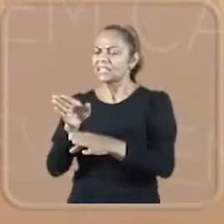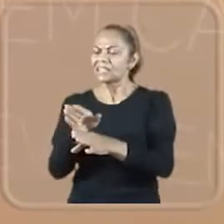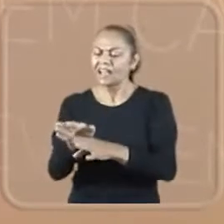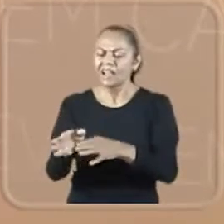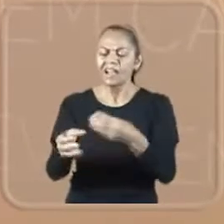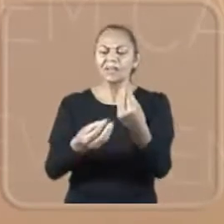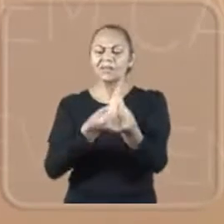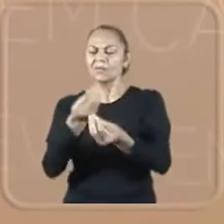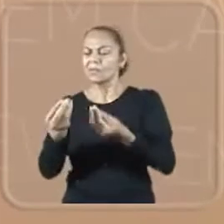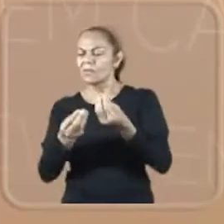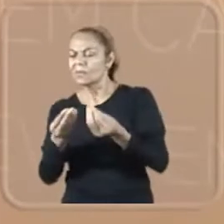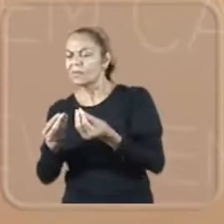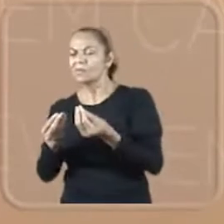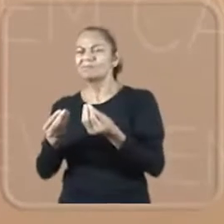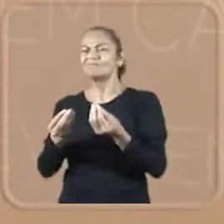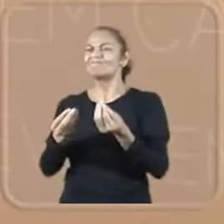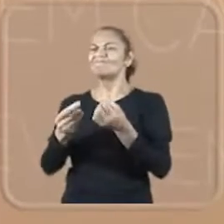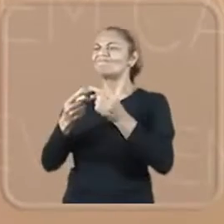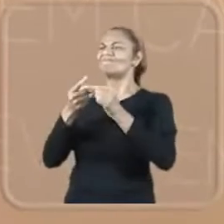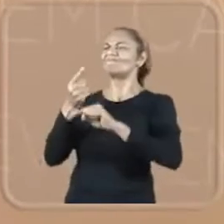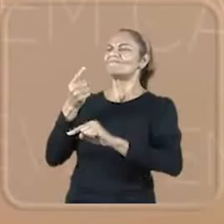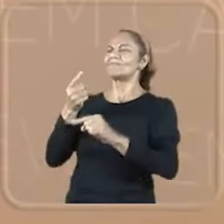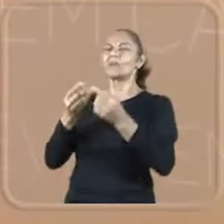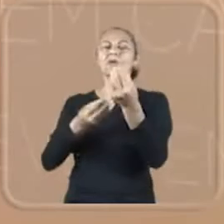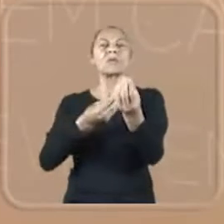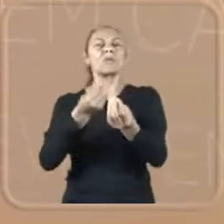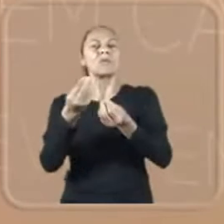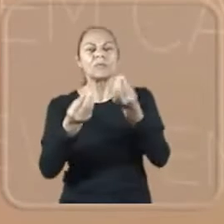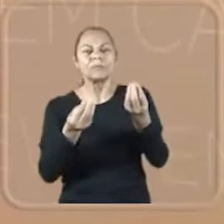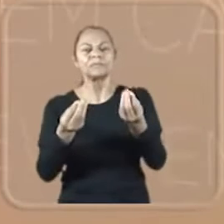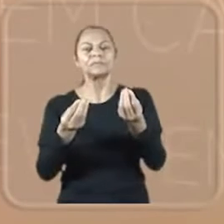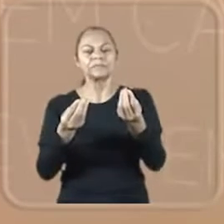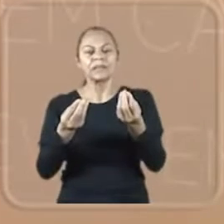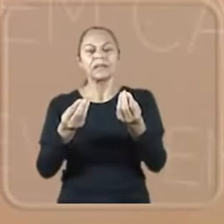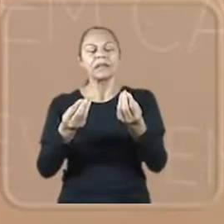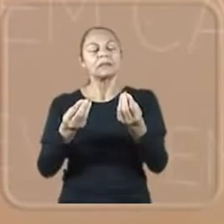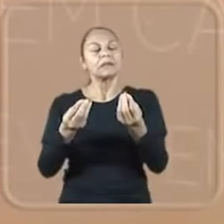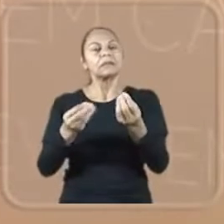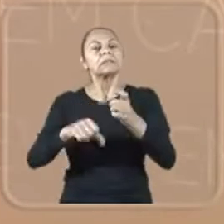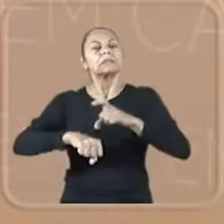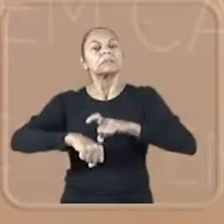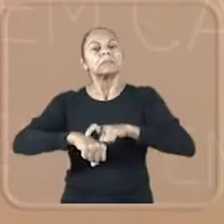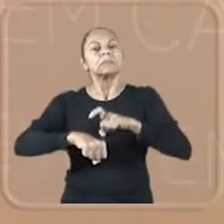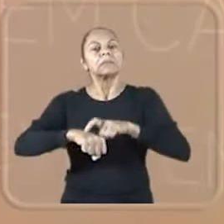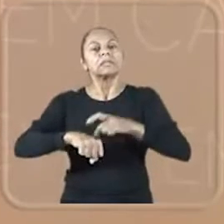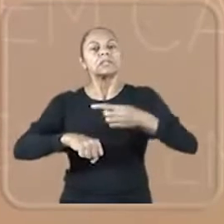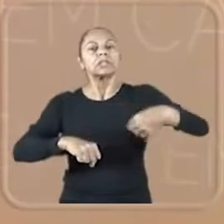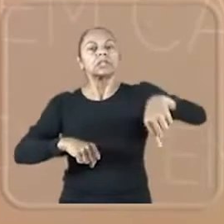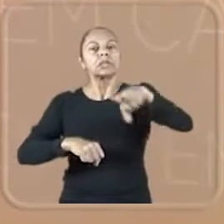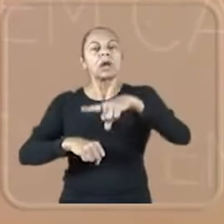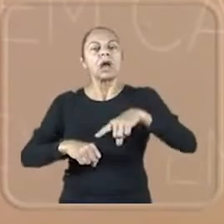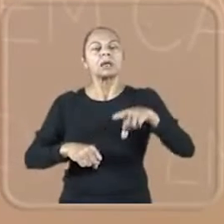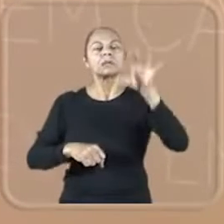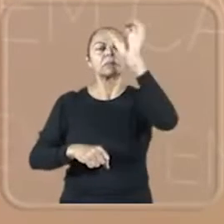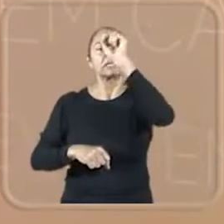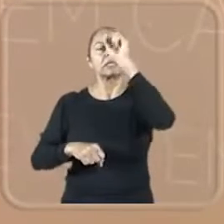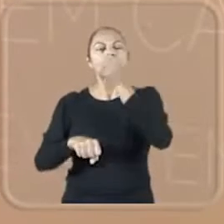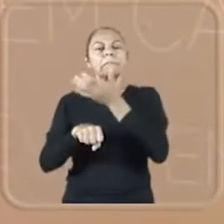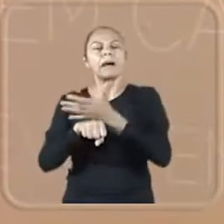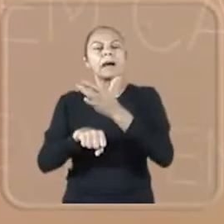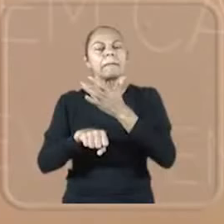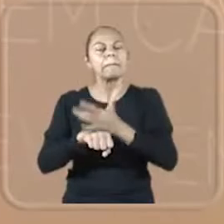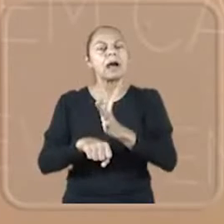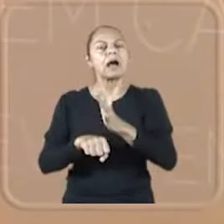não gosta, ou que a gente não está satisfeito. E aí, nesse momento, quando a gente aprende práticas restaurativas, comunicação